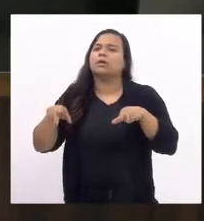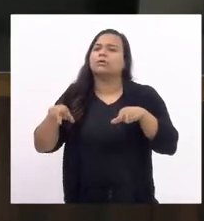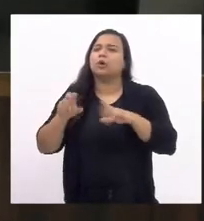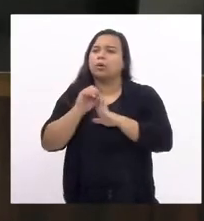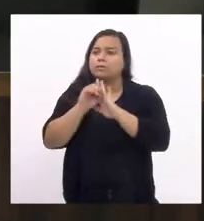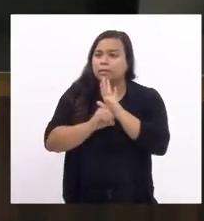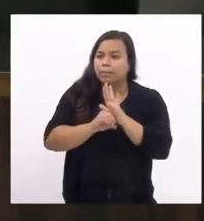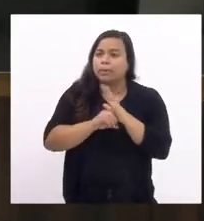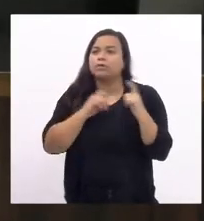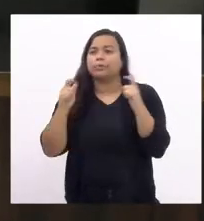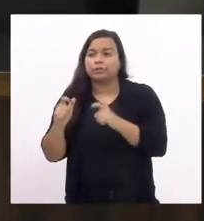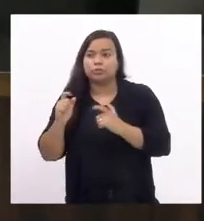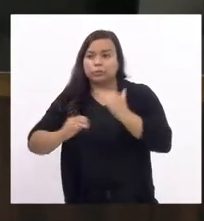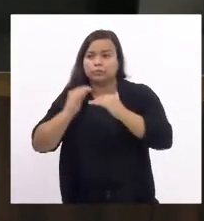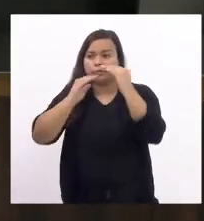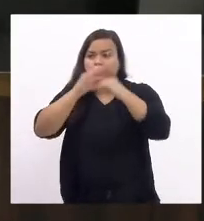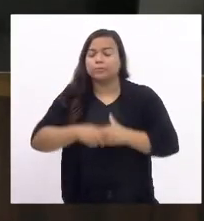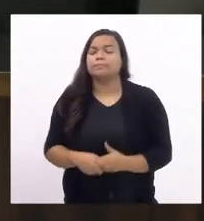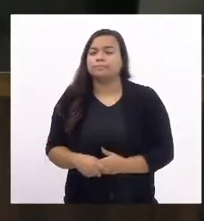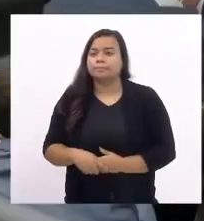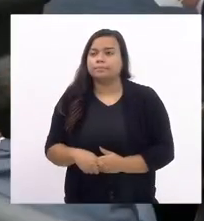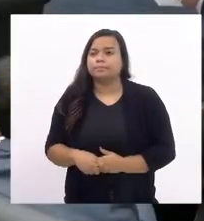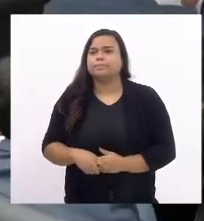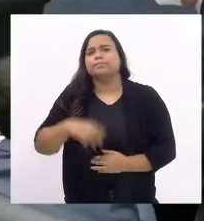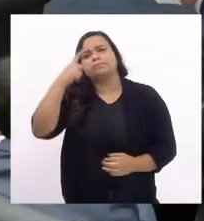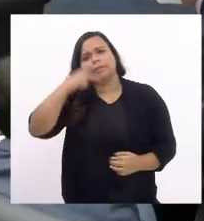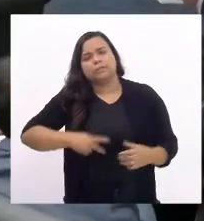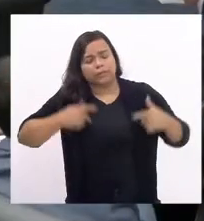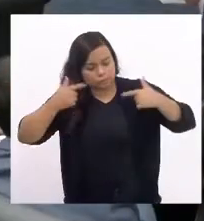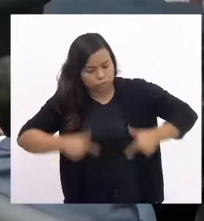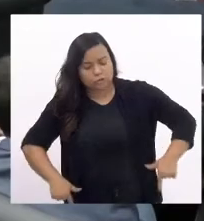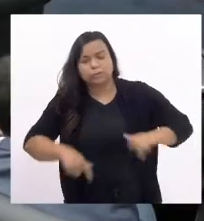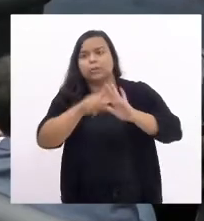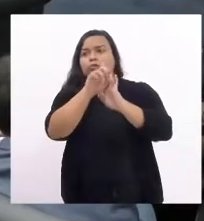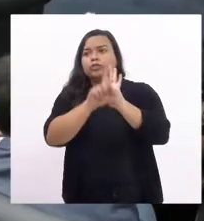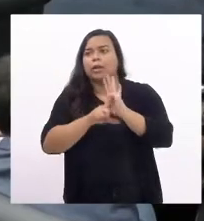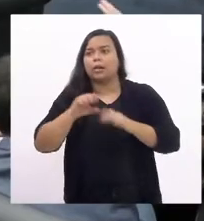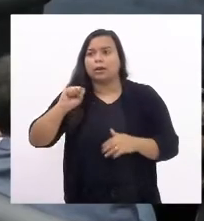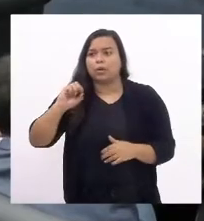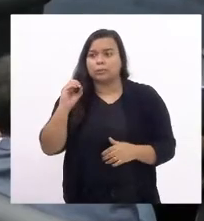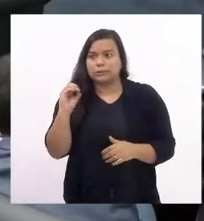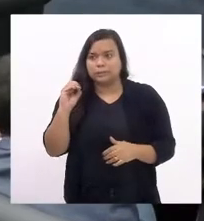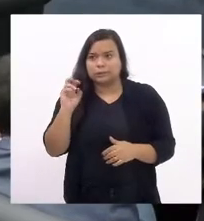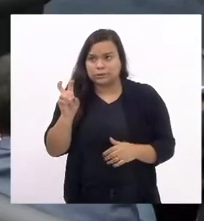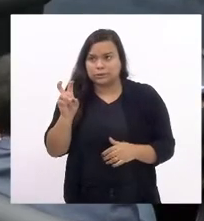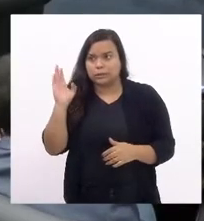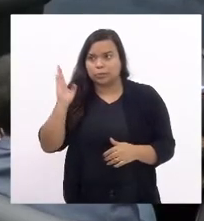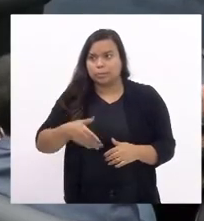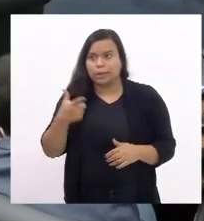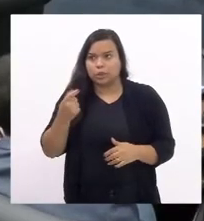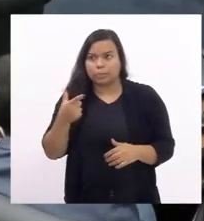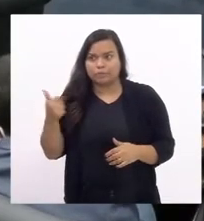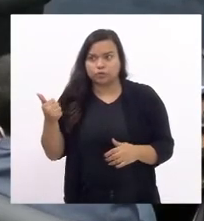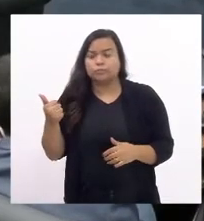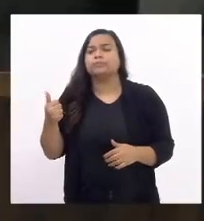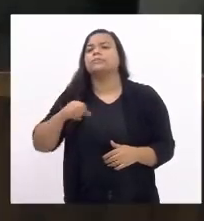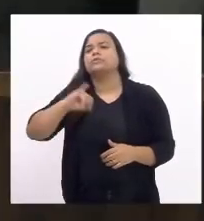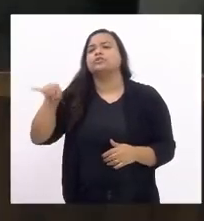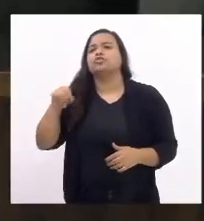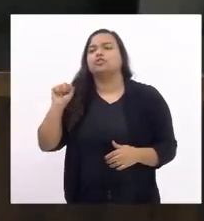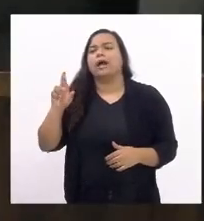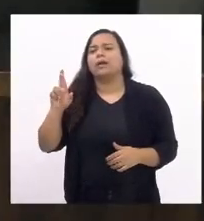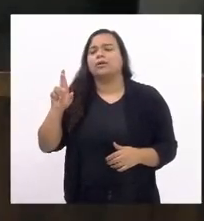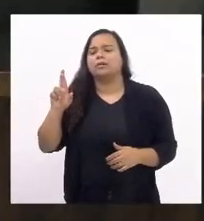Orçamento. Senhor presidente, abstenção ao projeto de lei 805/2021, por favor. Jari,